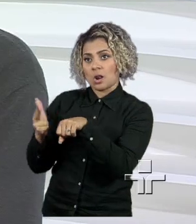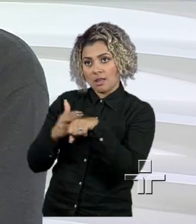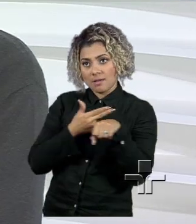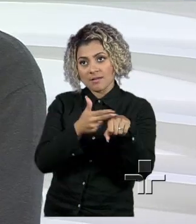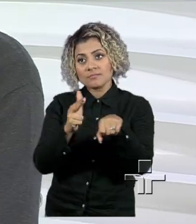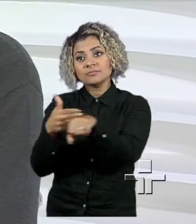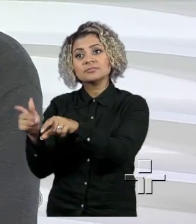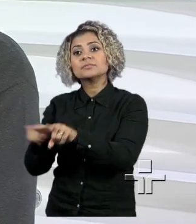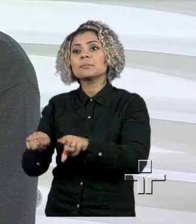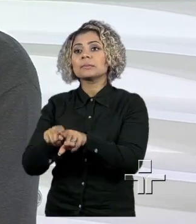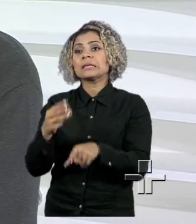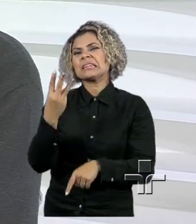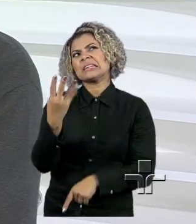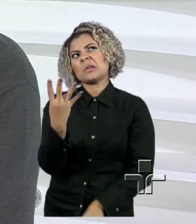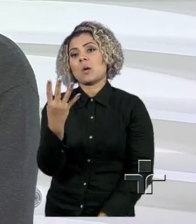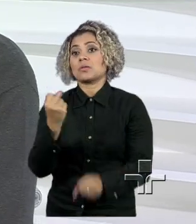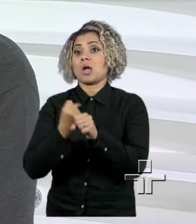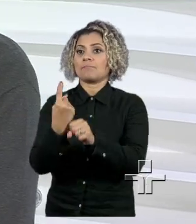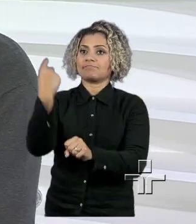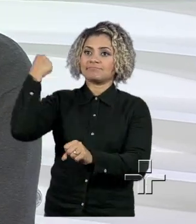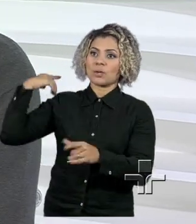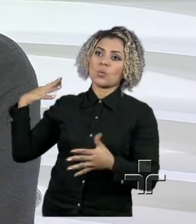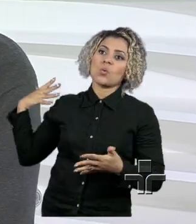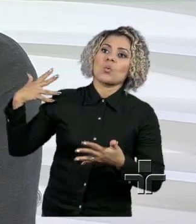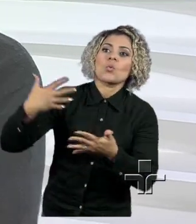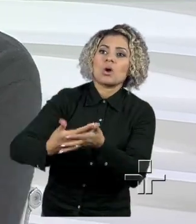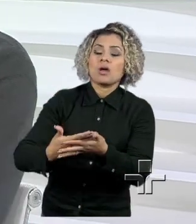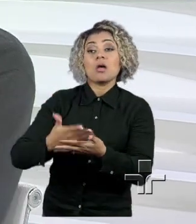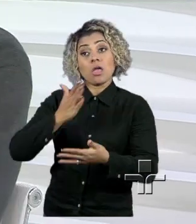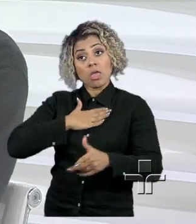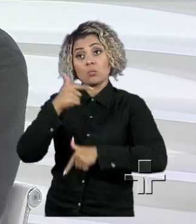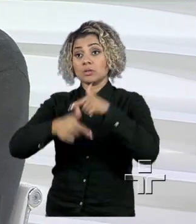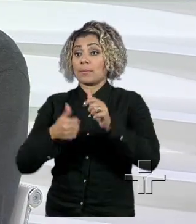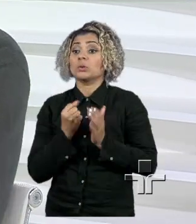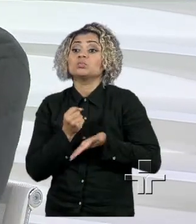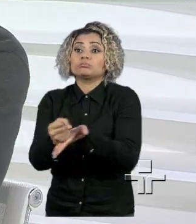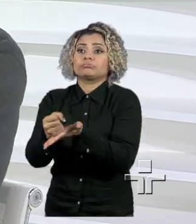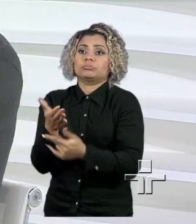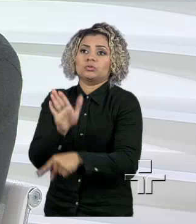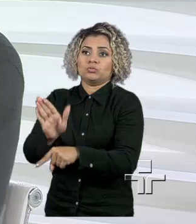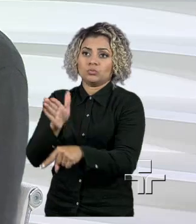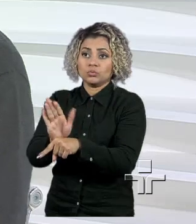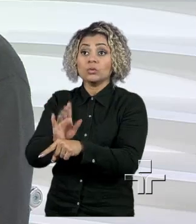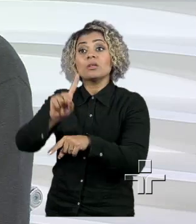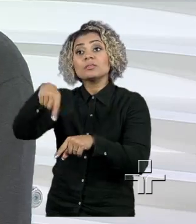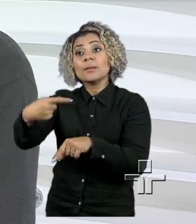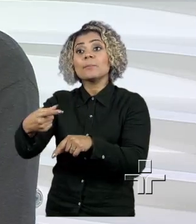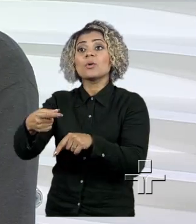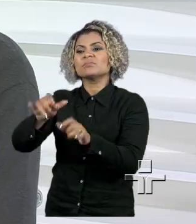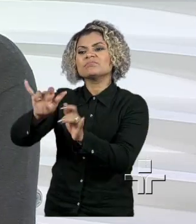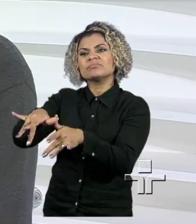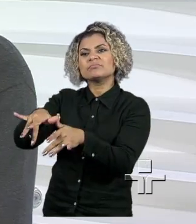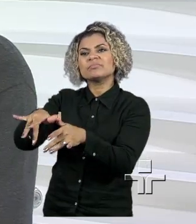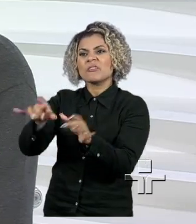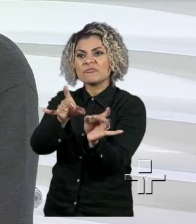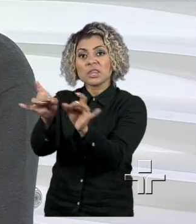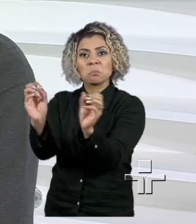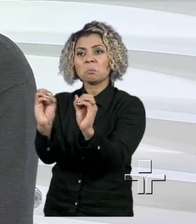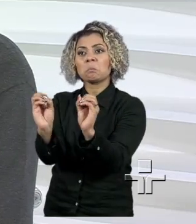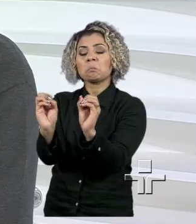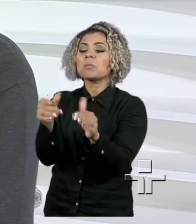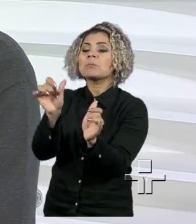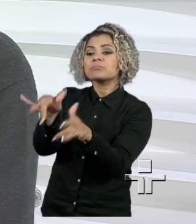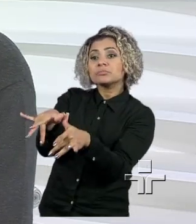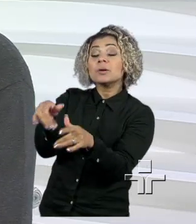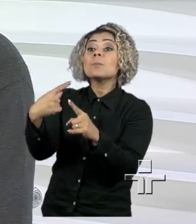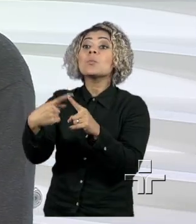chocolates há 34 anos e eu trabalhando com ela, e depois ela deixou esse negócio de lado como vendedora, visto